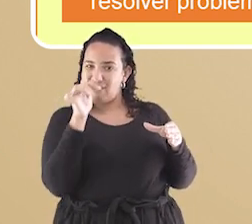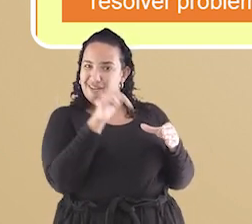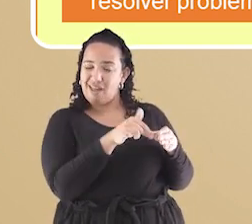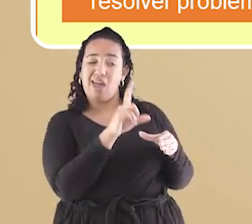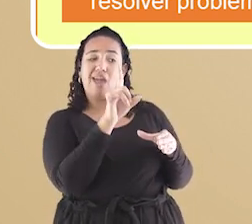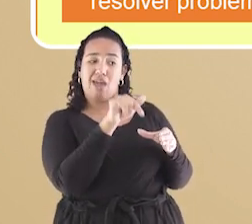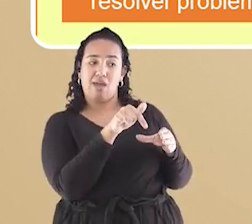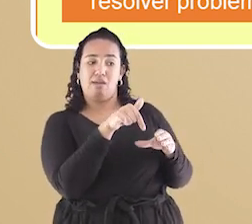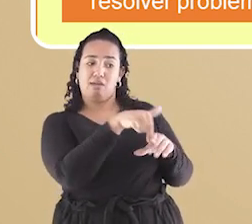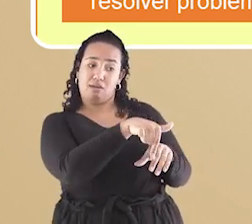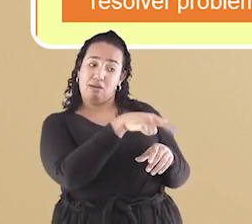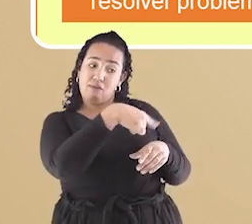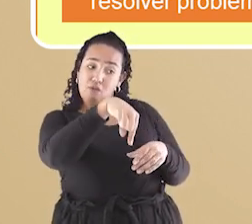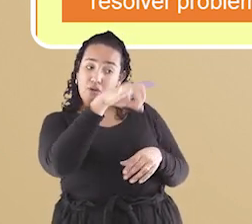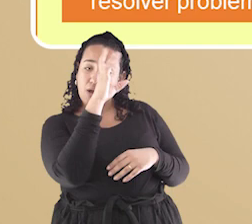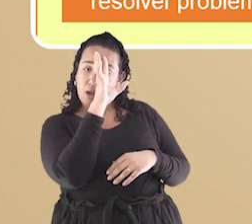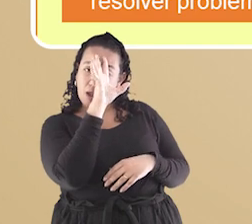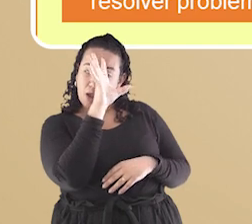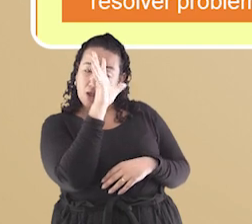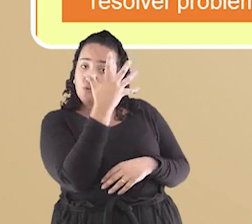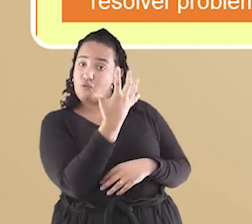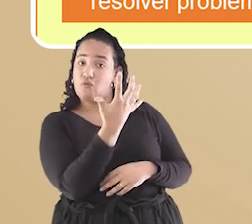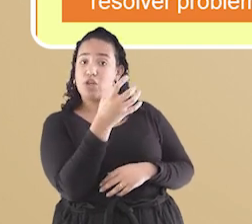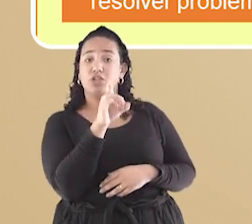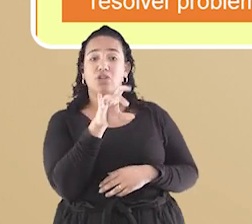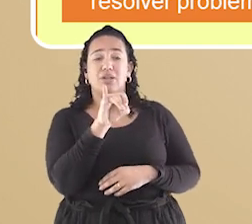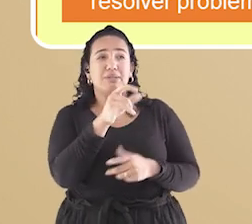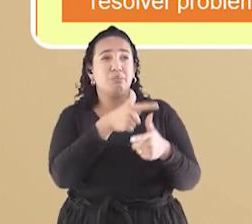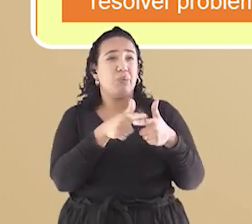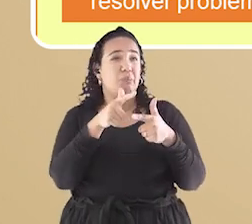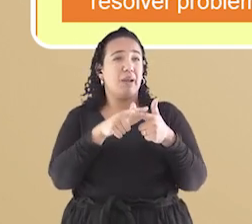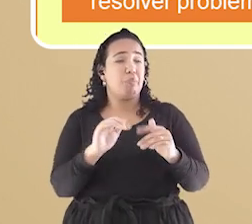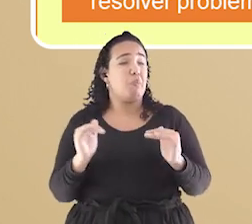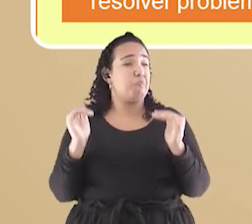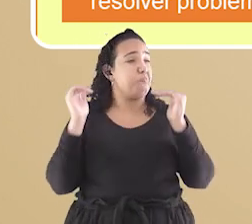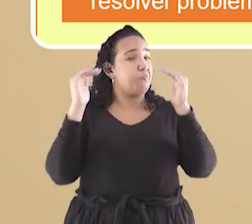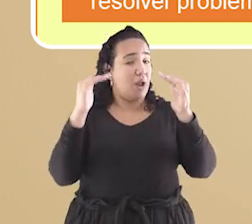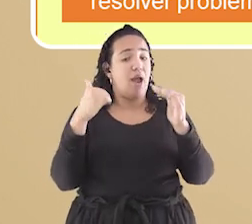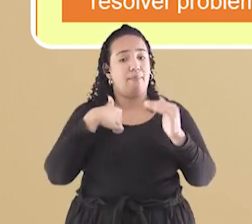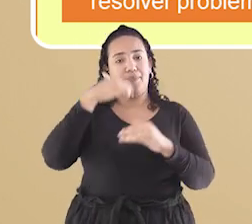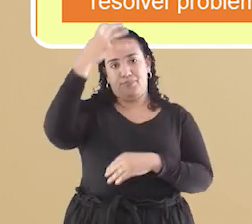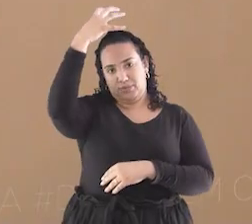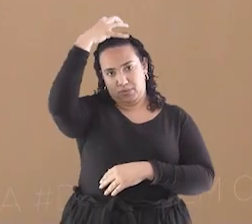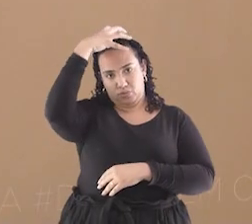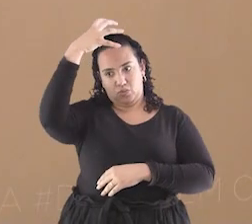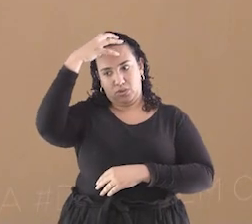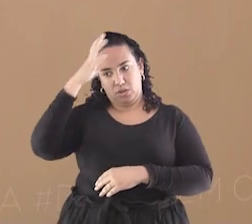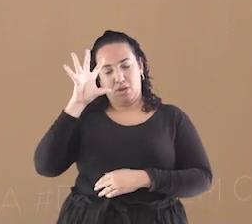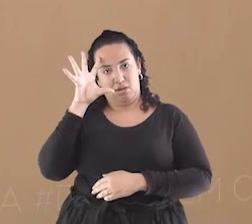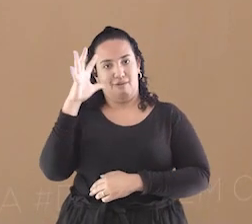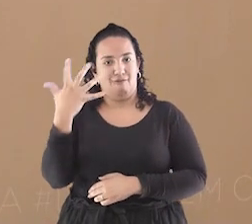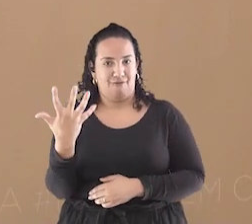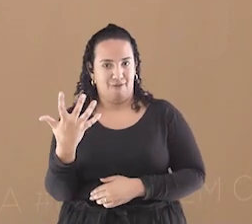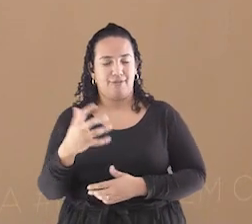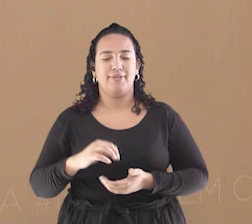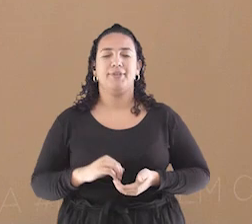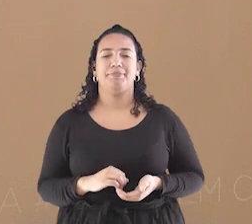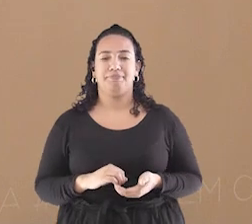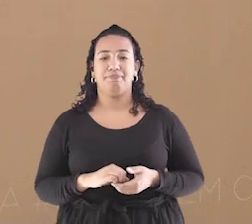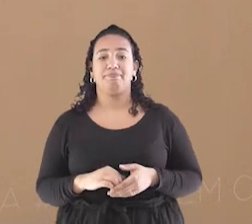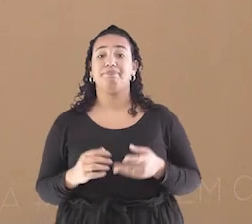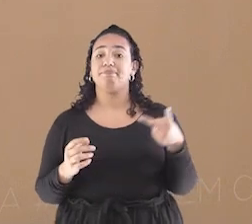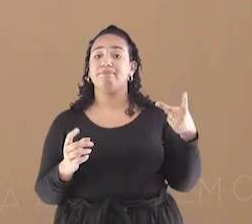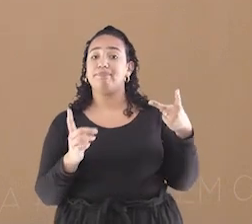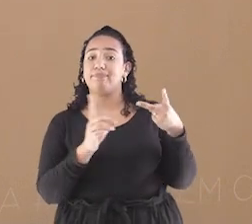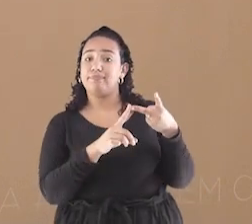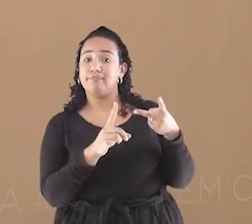que realmente precisam da atenção do rei. E esse tipo de sistema existe até hoje. Já a segunda característica é